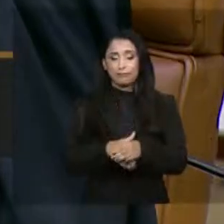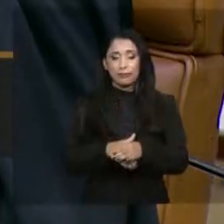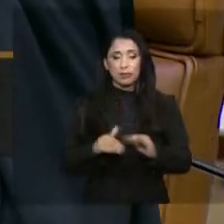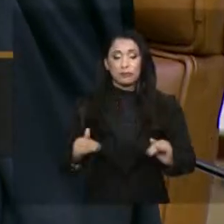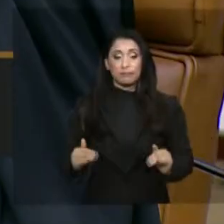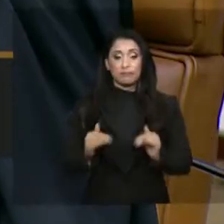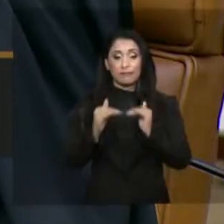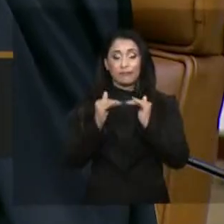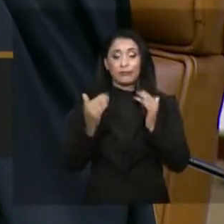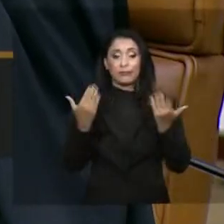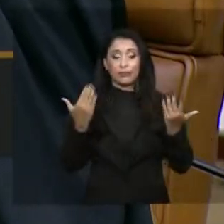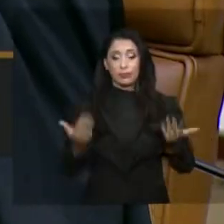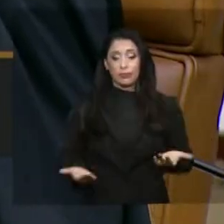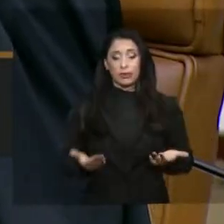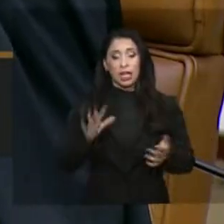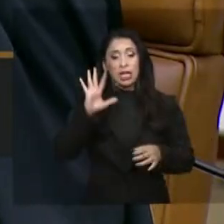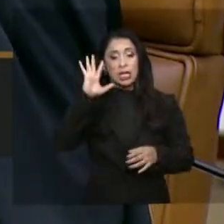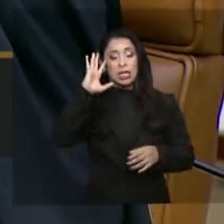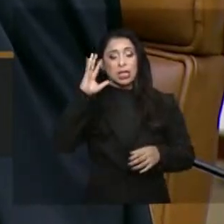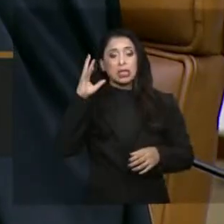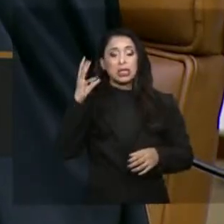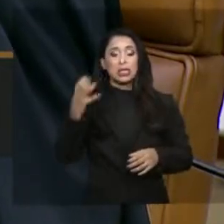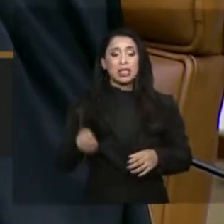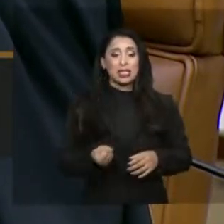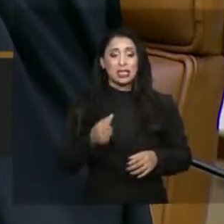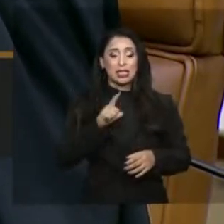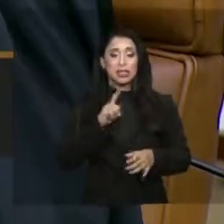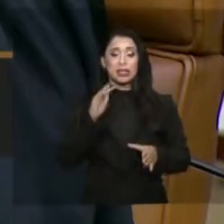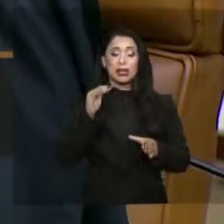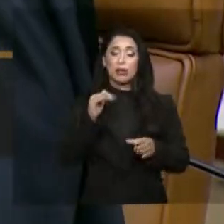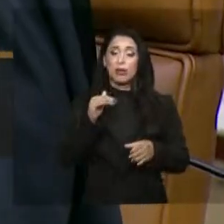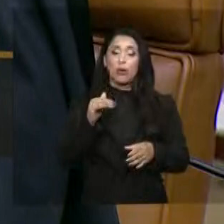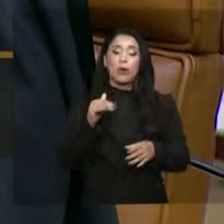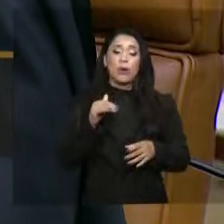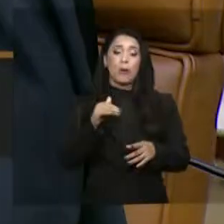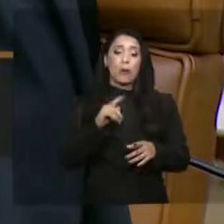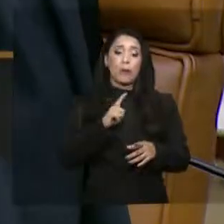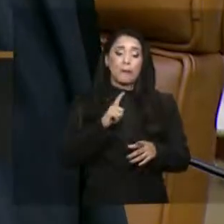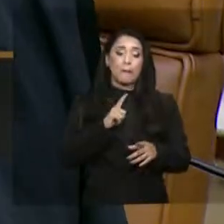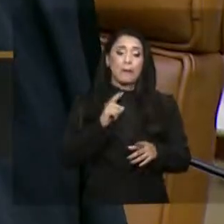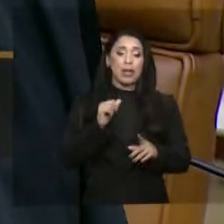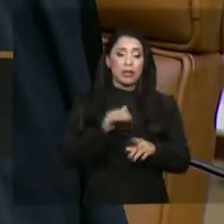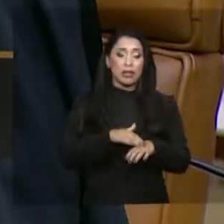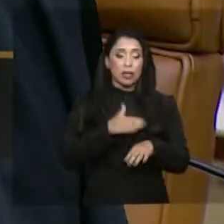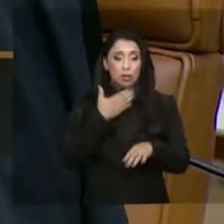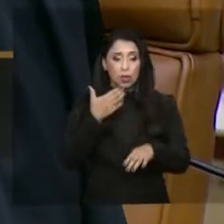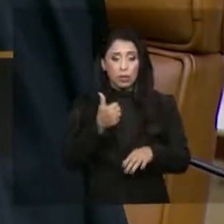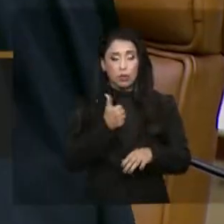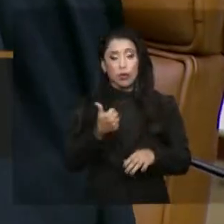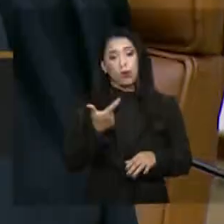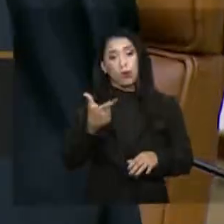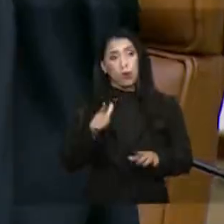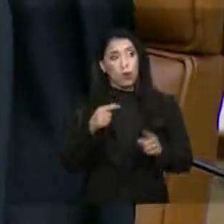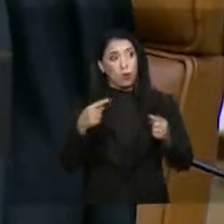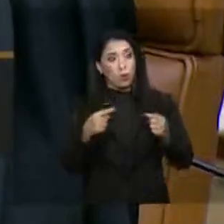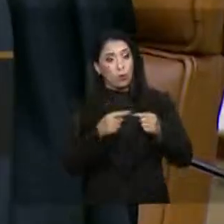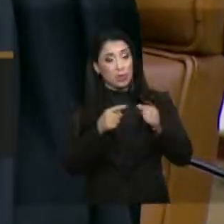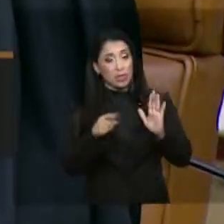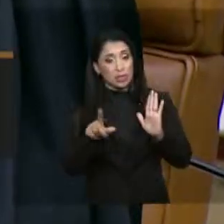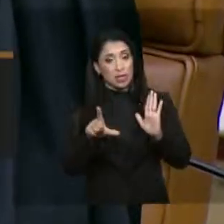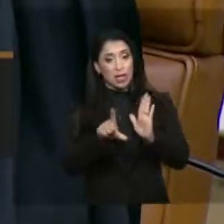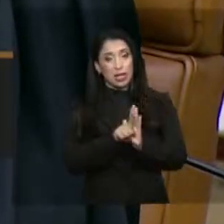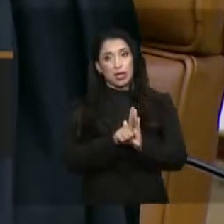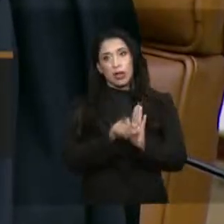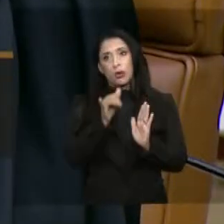à aplicação da decisão mais favorável em casos outros que não aqueles previstos expressamente em lei. Por exemplo, o mandato